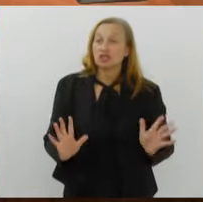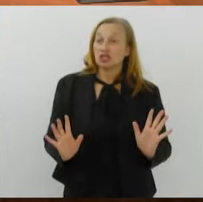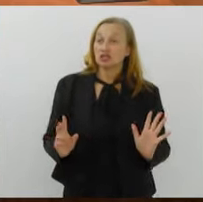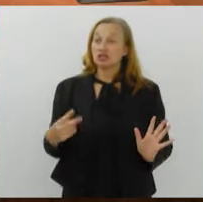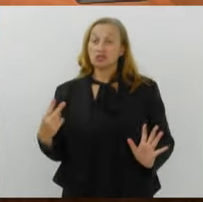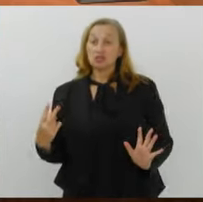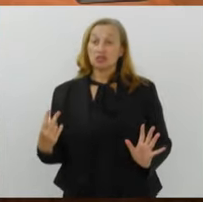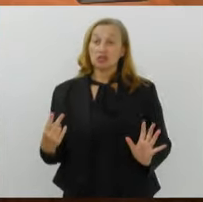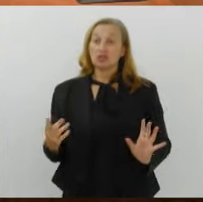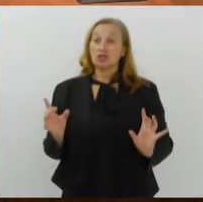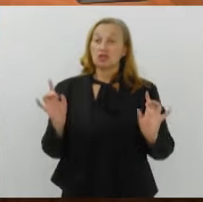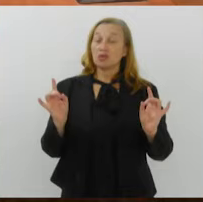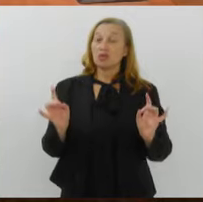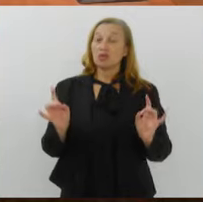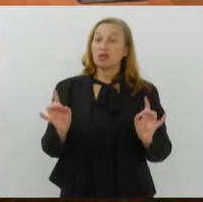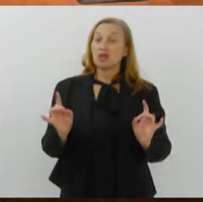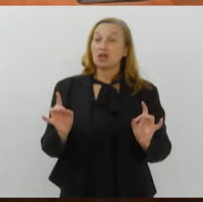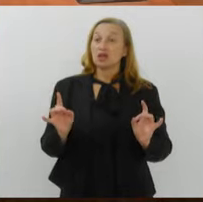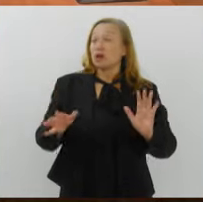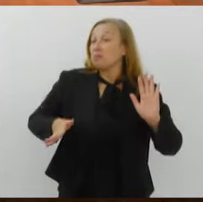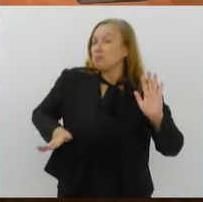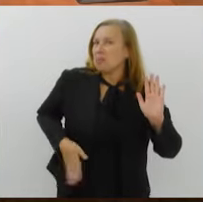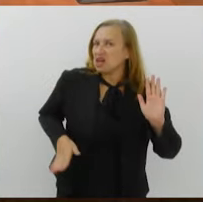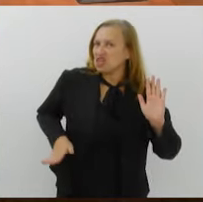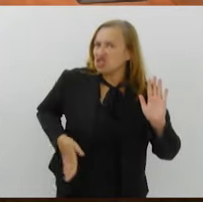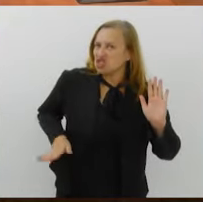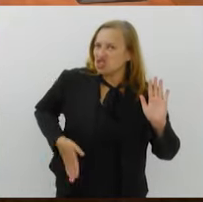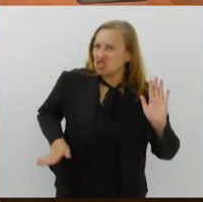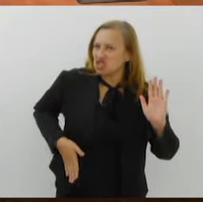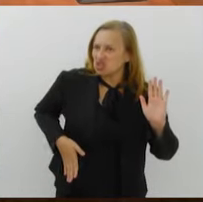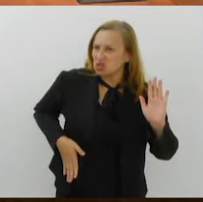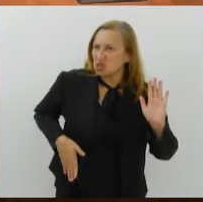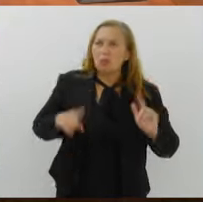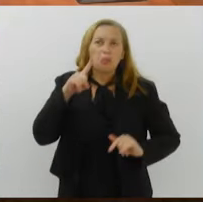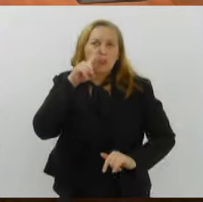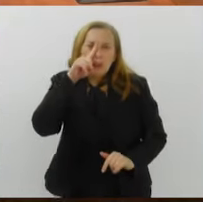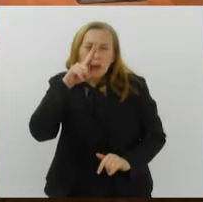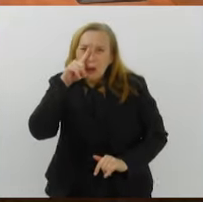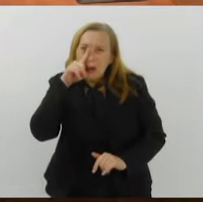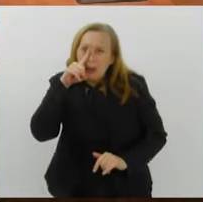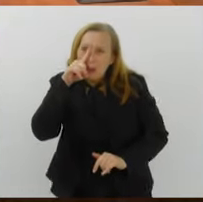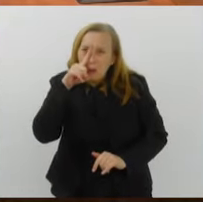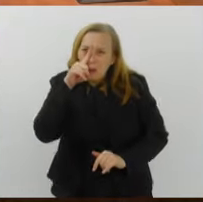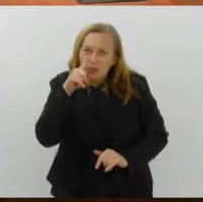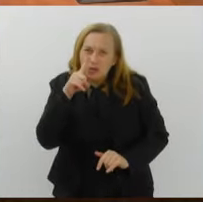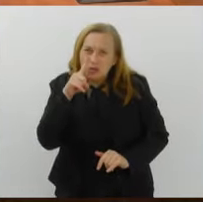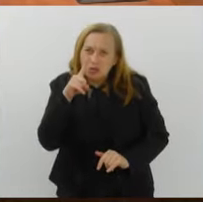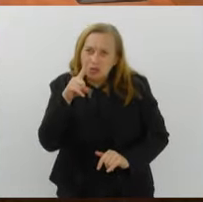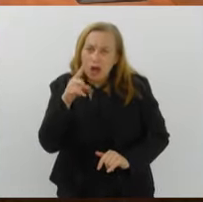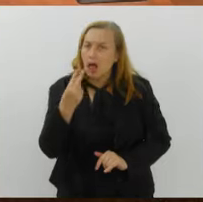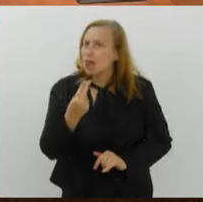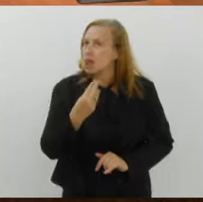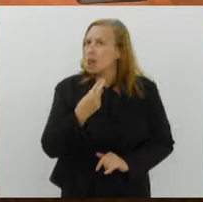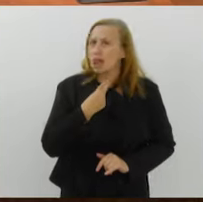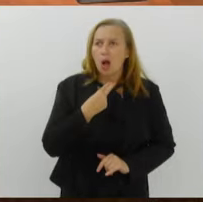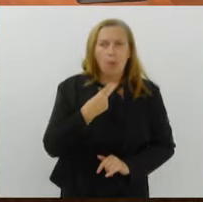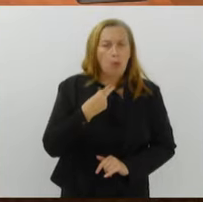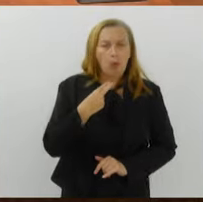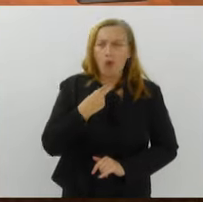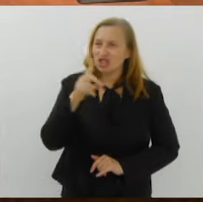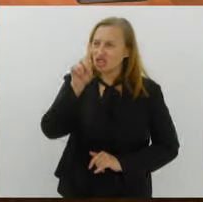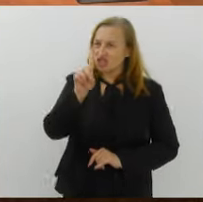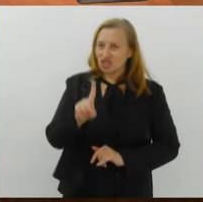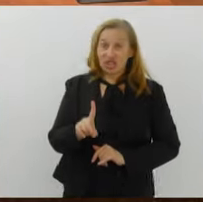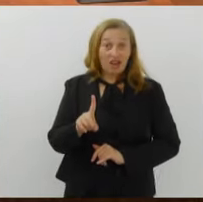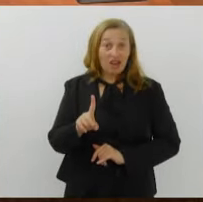para criminosos. Bandidos de alta ou altíssima periculosidade não podem ter direitos